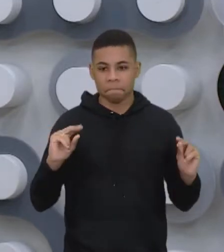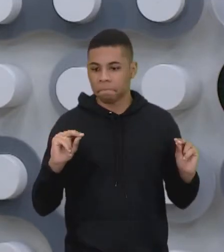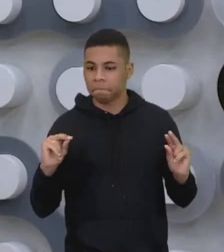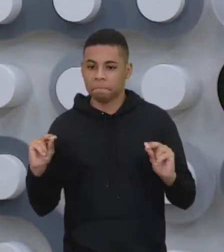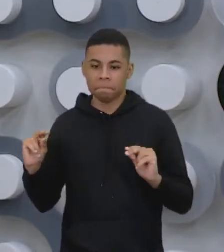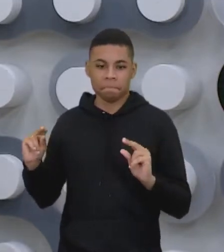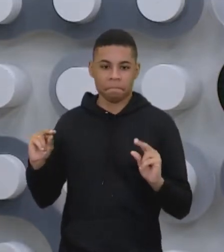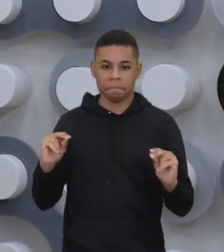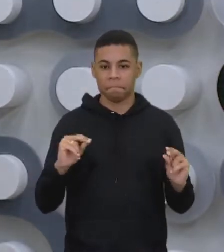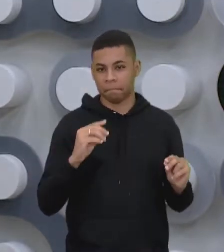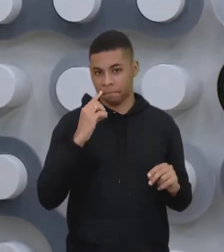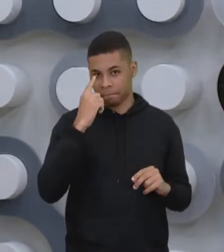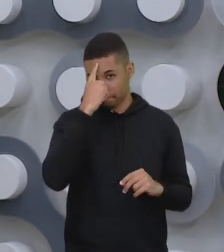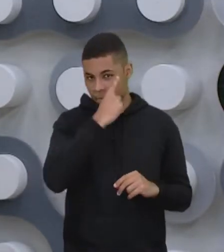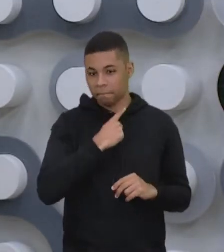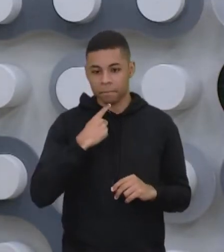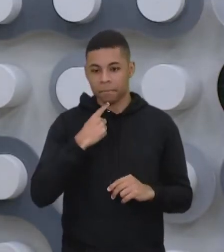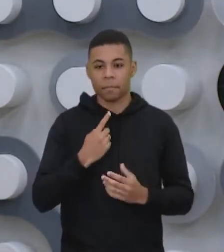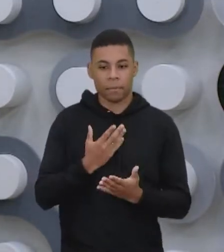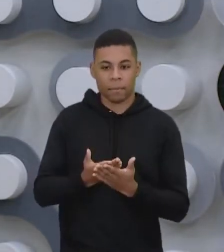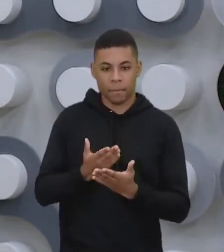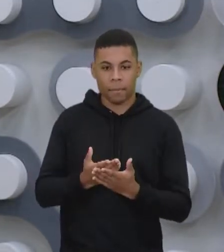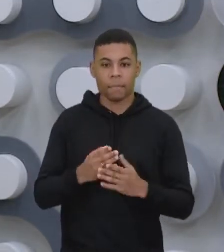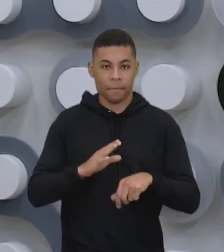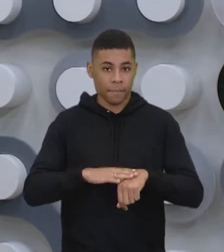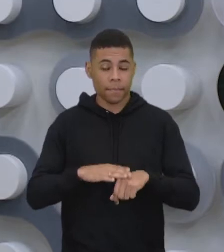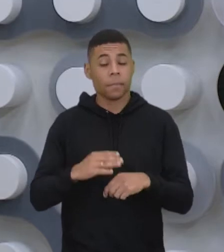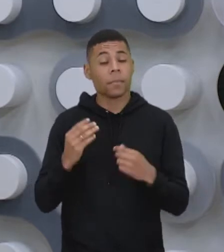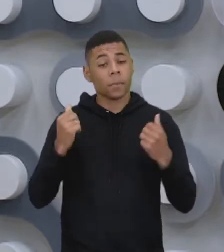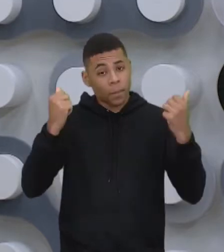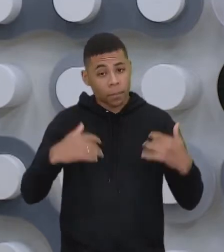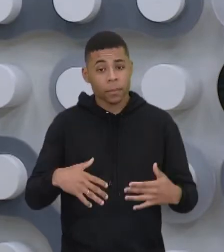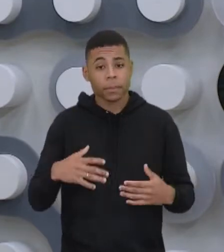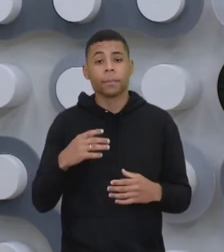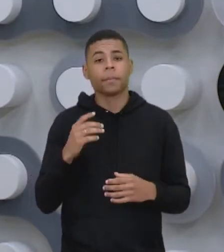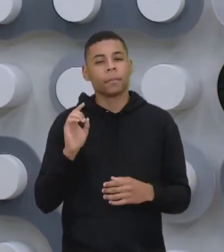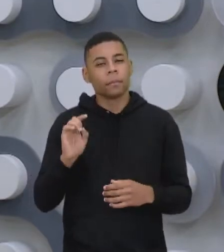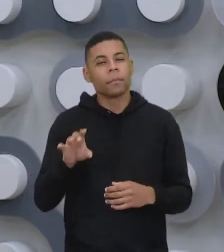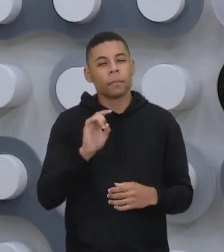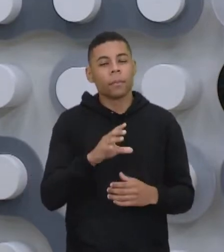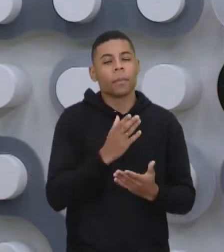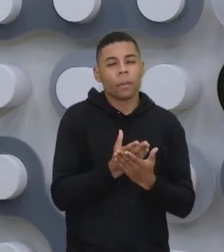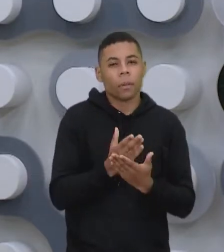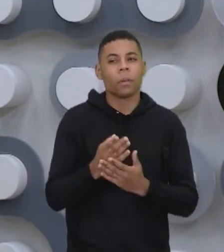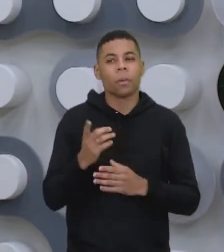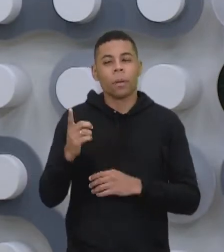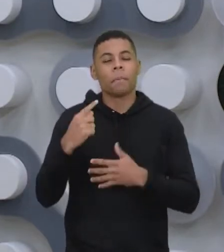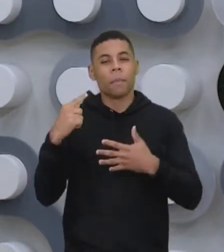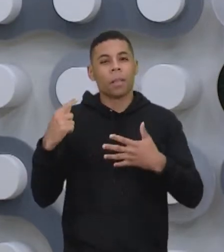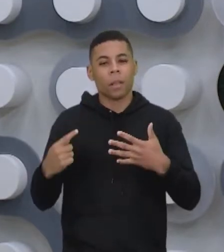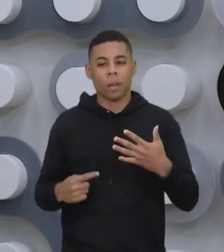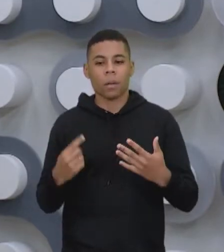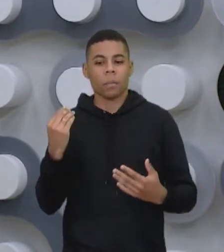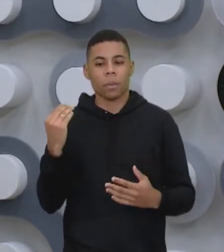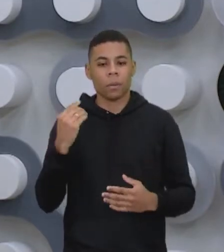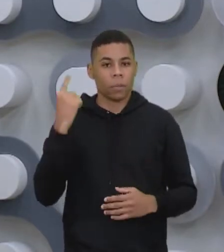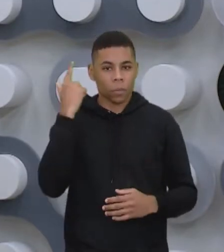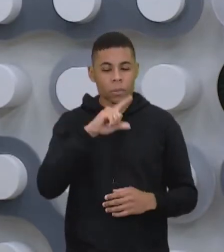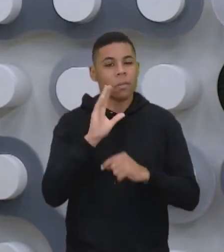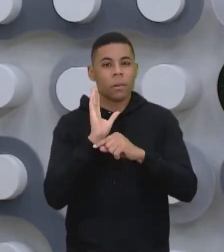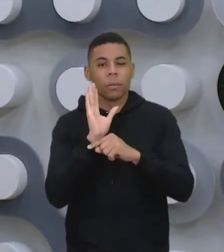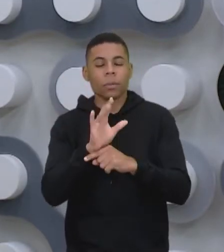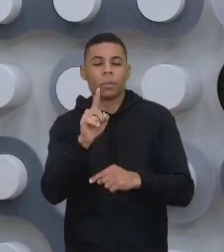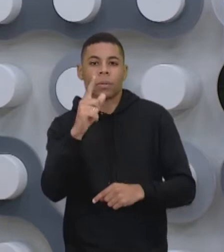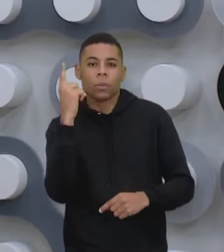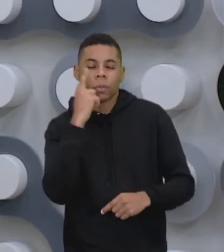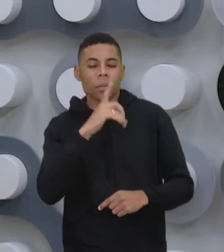grande debate de meia horinha, né, que é o tempo da nossa aula, trazendo os elementos de cada uma dessas aulas, de cada um desses componentes, para poder ajudar a